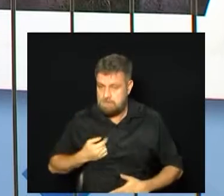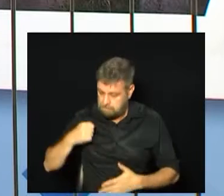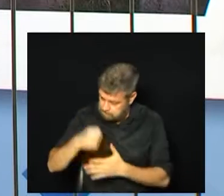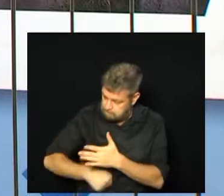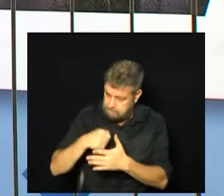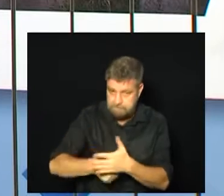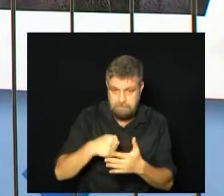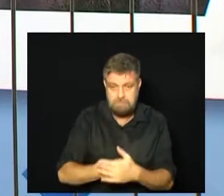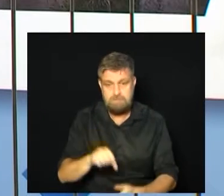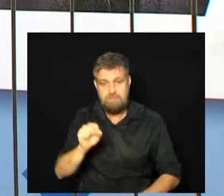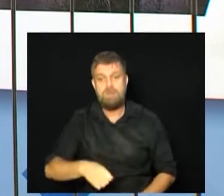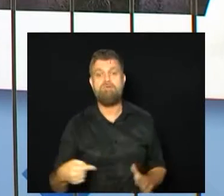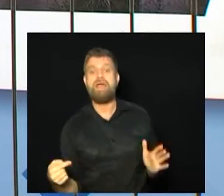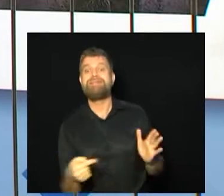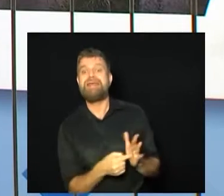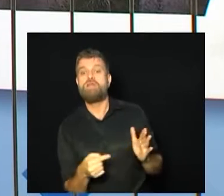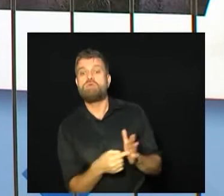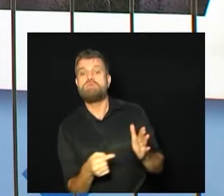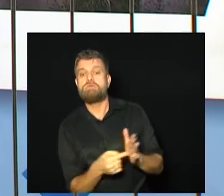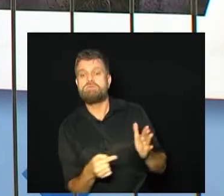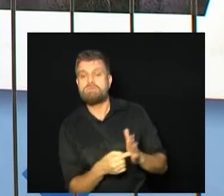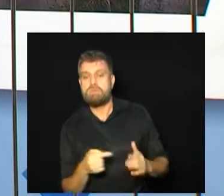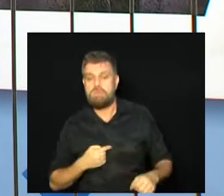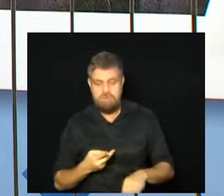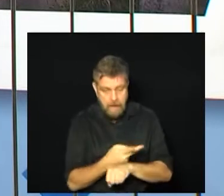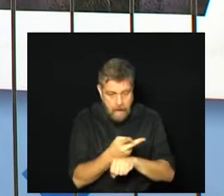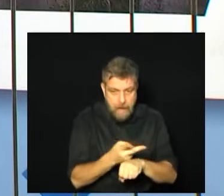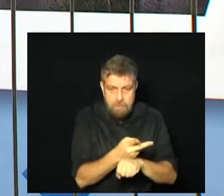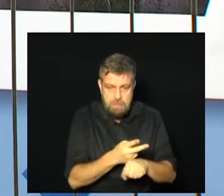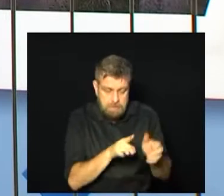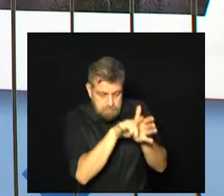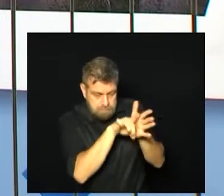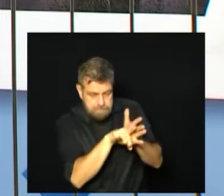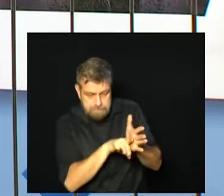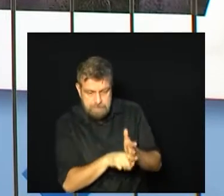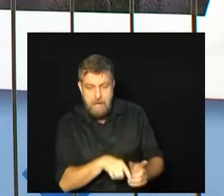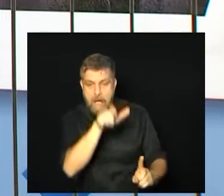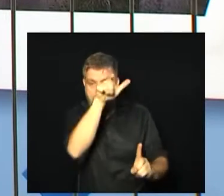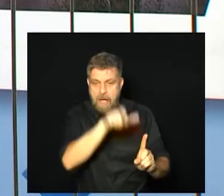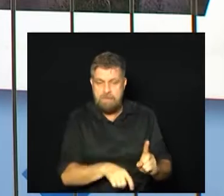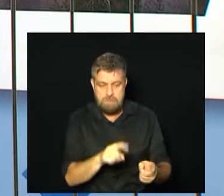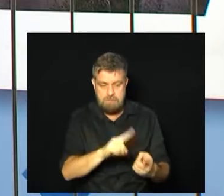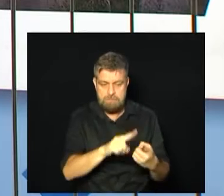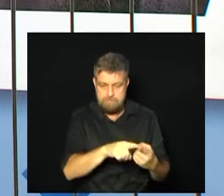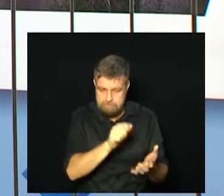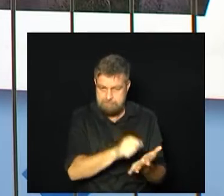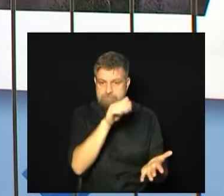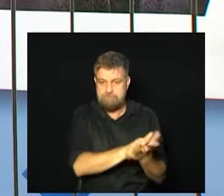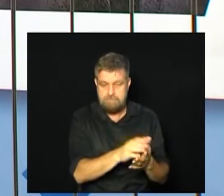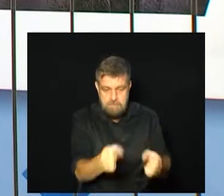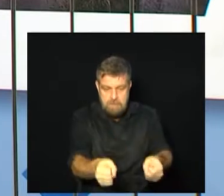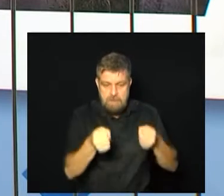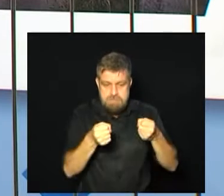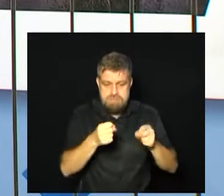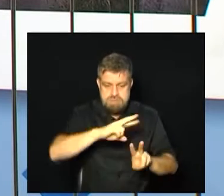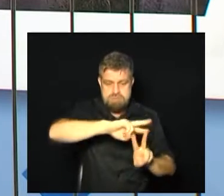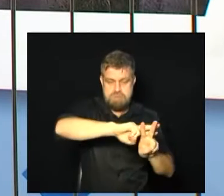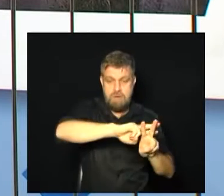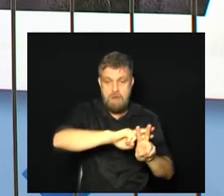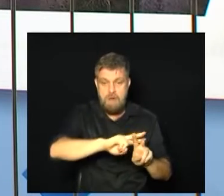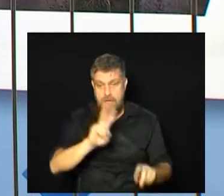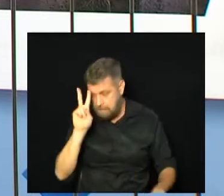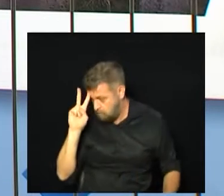continuar assim denunciando e a gente vai buscar investigação para que as pessoas sejam punidas e assim, quem sabe, né, algum dia mudar